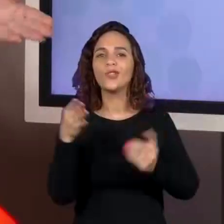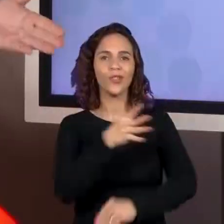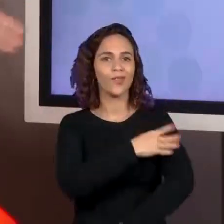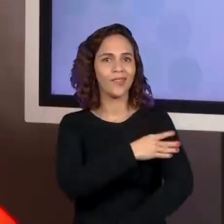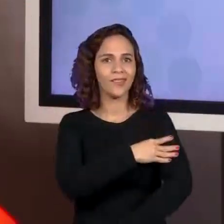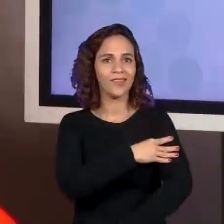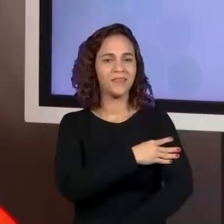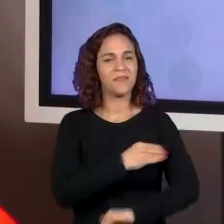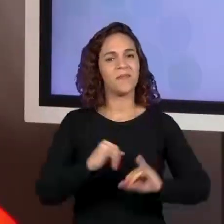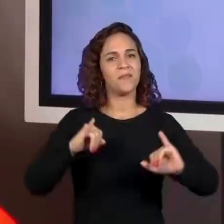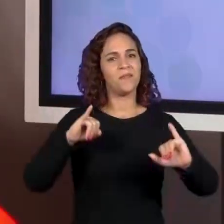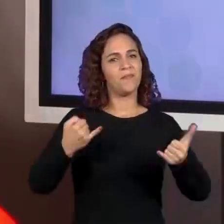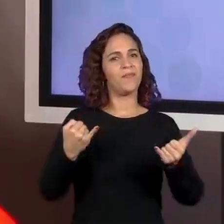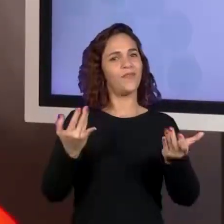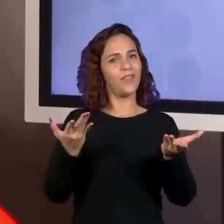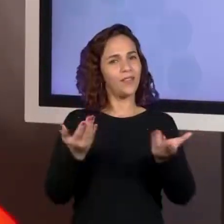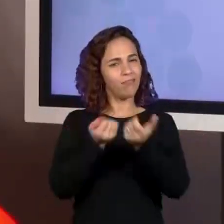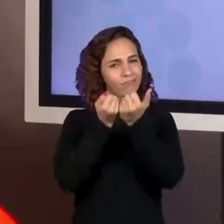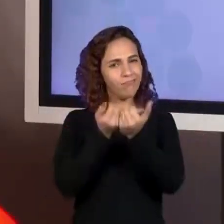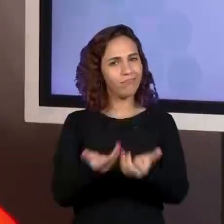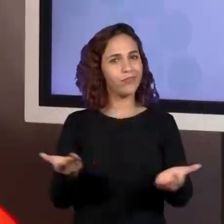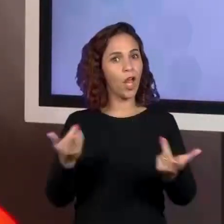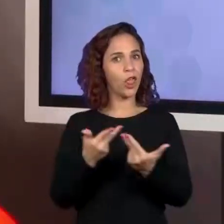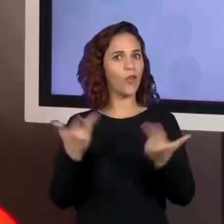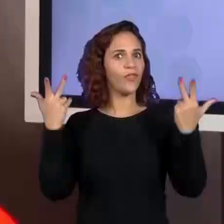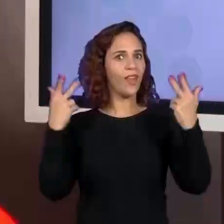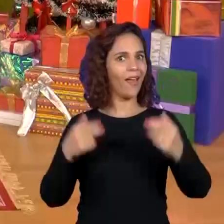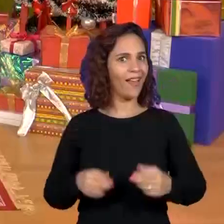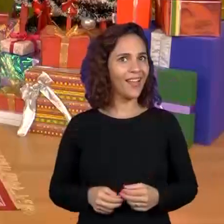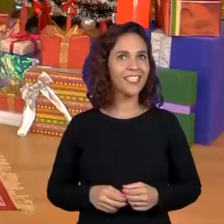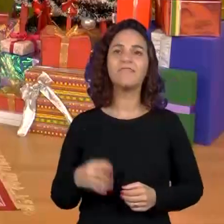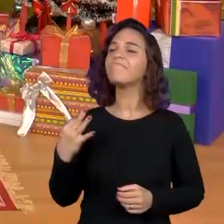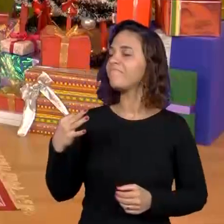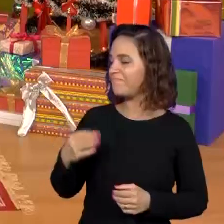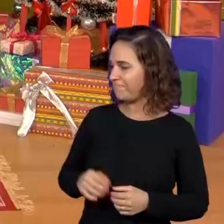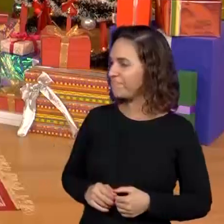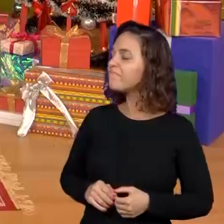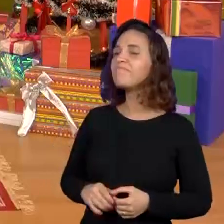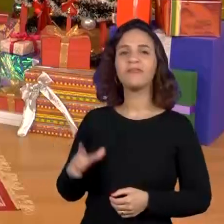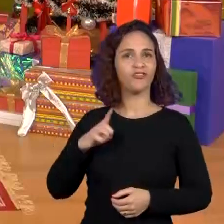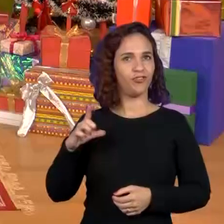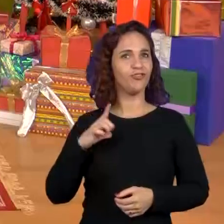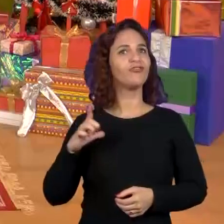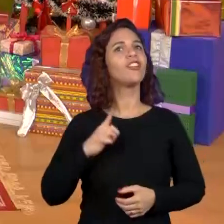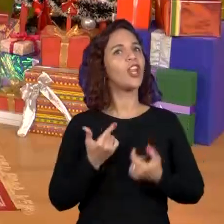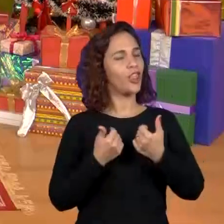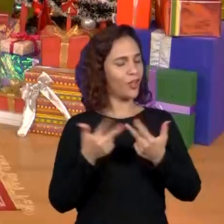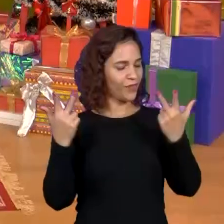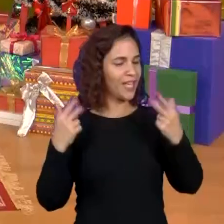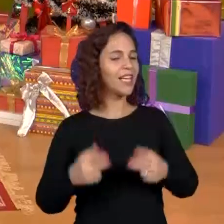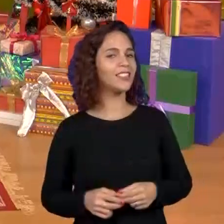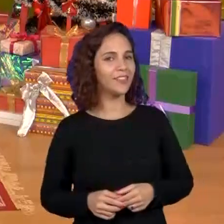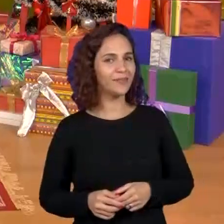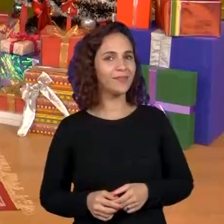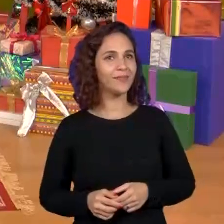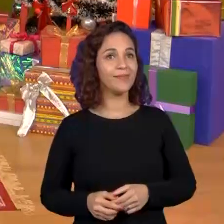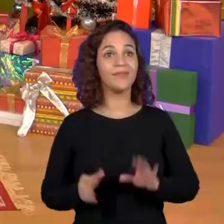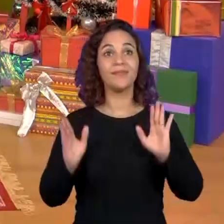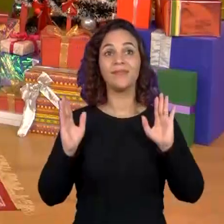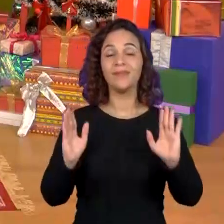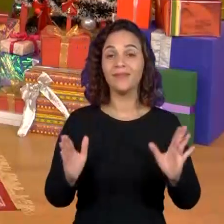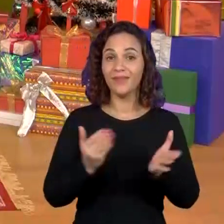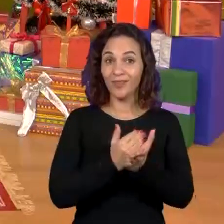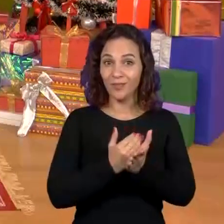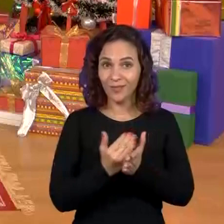vem aqui trazendo para a gente novidades, não é, professora Juliana? Sim. Tem novidade aí para vocês. Antes da gente começar